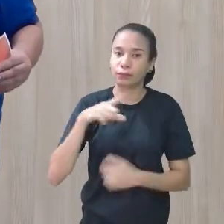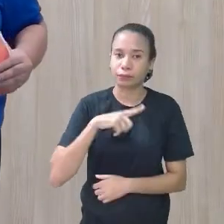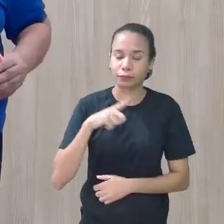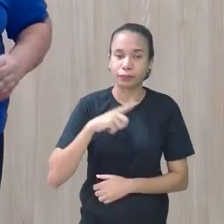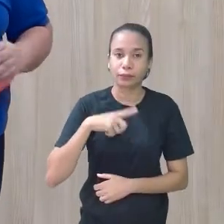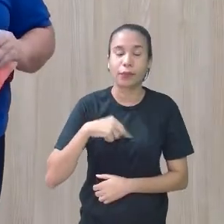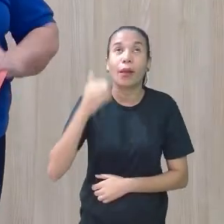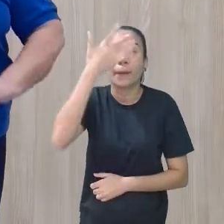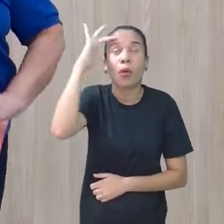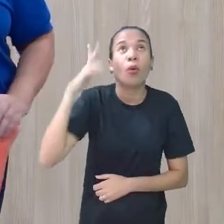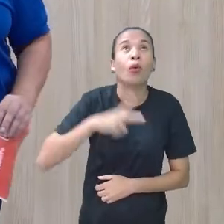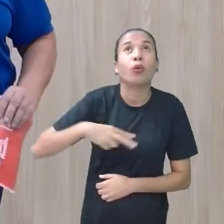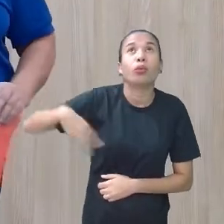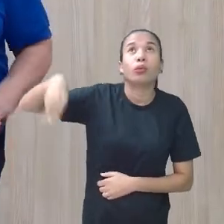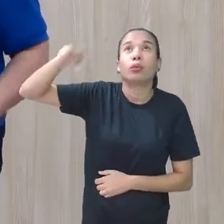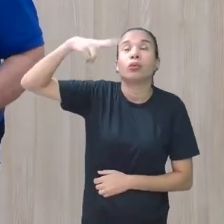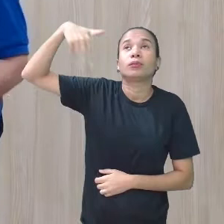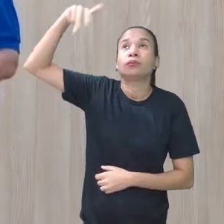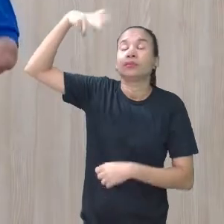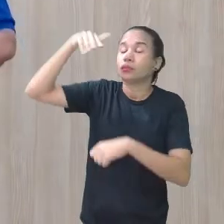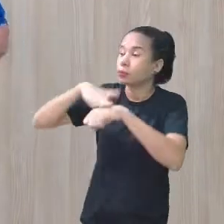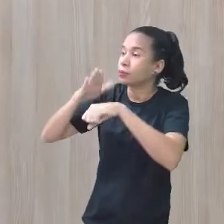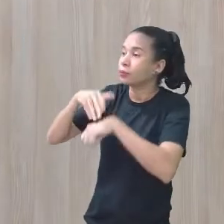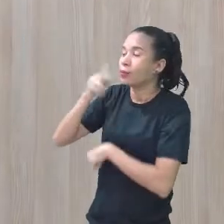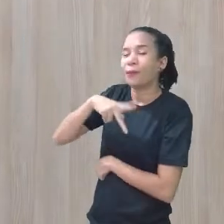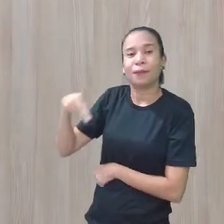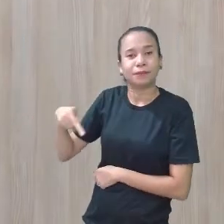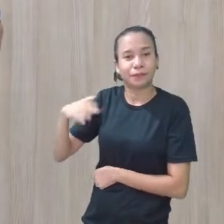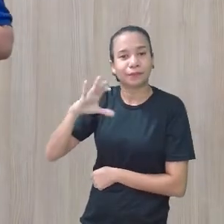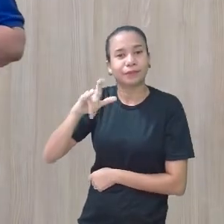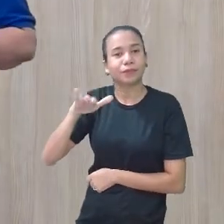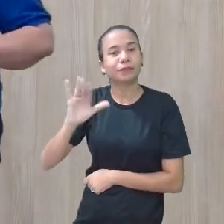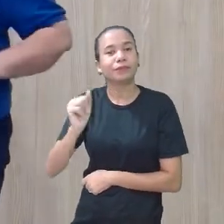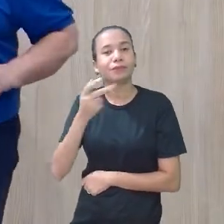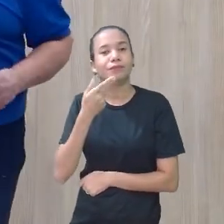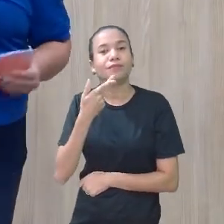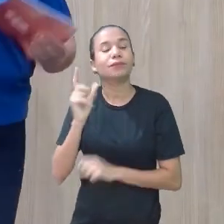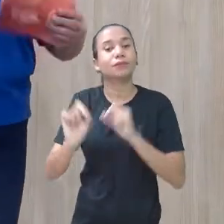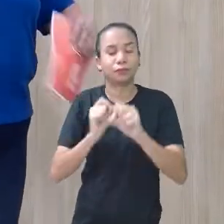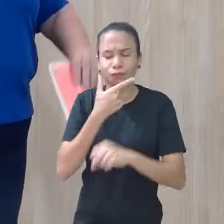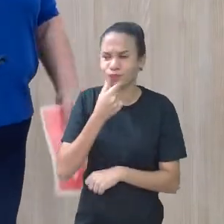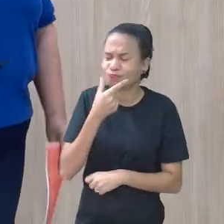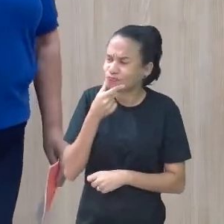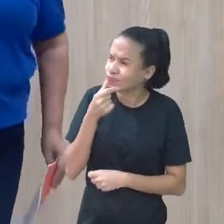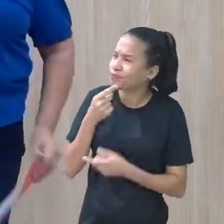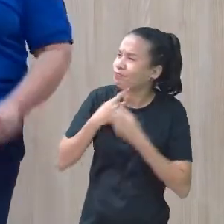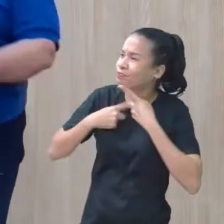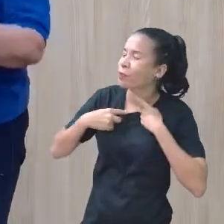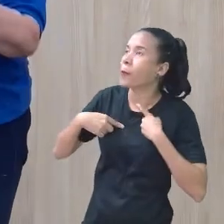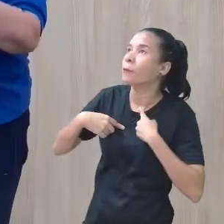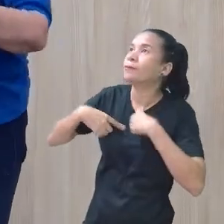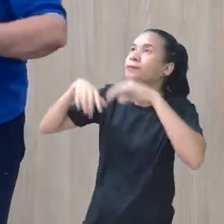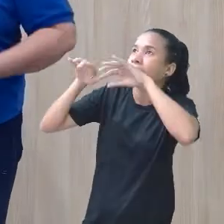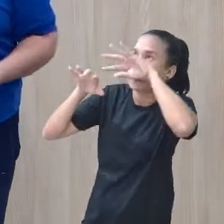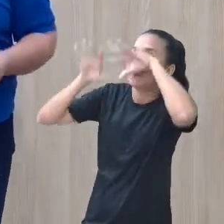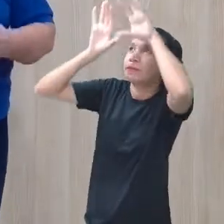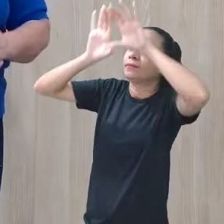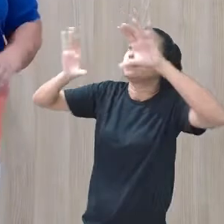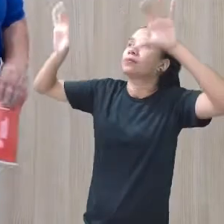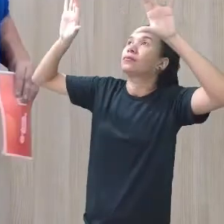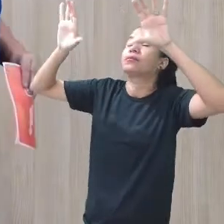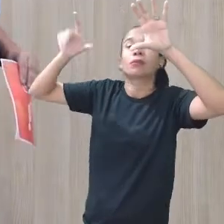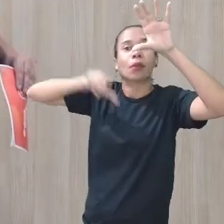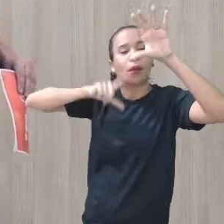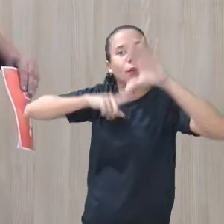de voar. E aí eu vou chamar a professora Cláudia, ela vai dizer para a gente. E aí, professora Cláudia, o homem sempre teve, né, essa